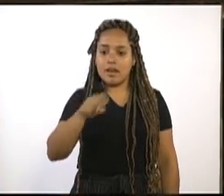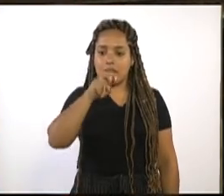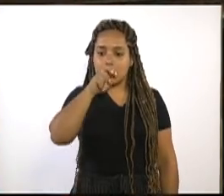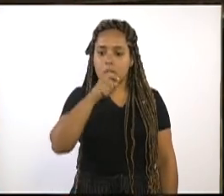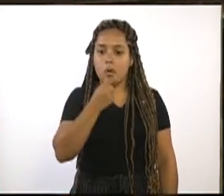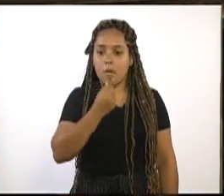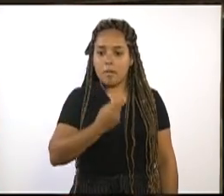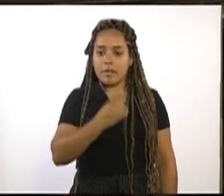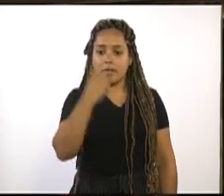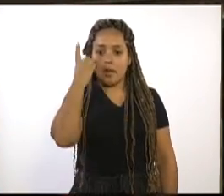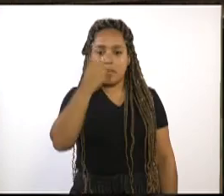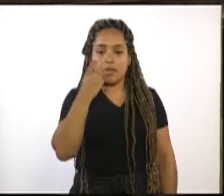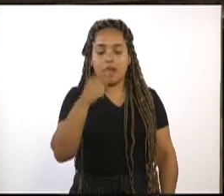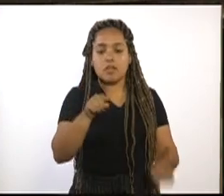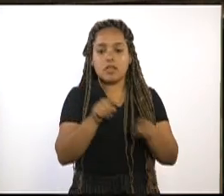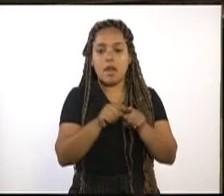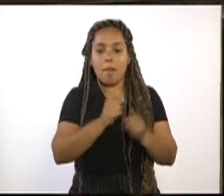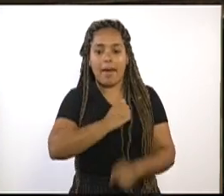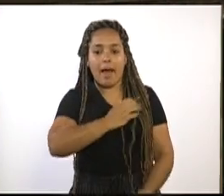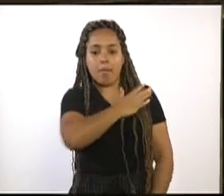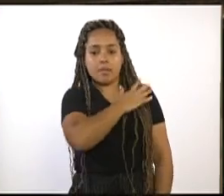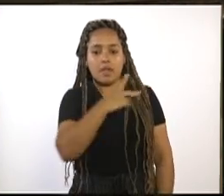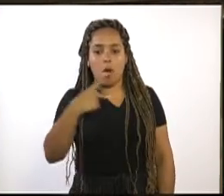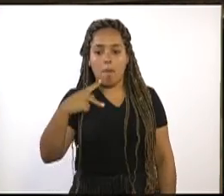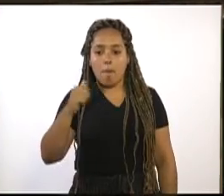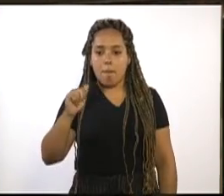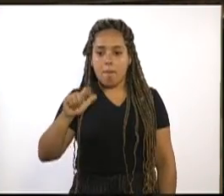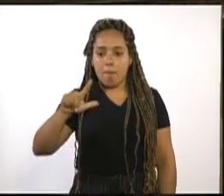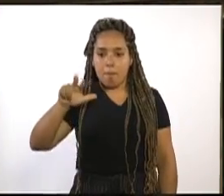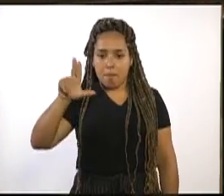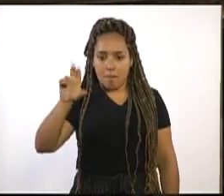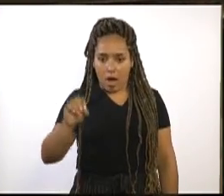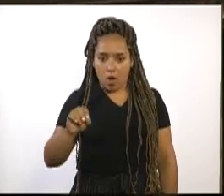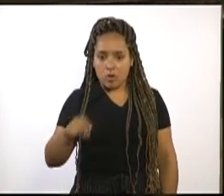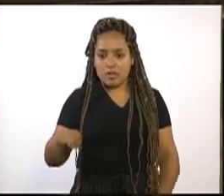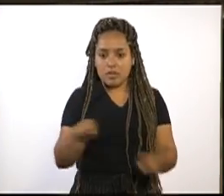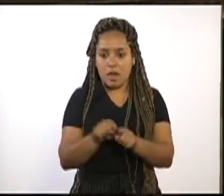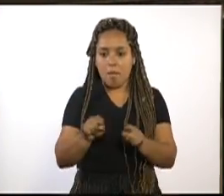Teixeira. Mas igual o deputado Luiz Paulo. Paulo Teixeira.